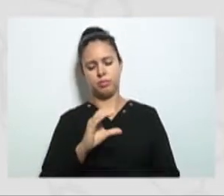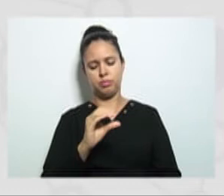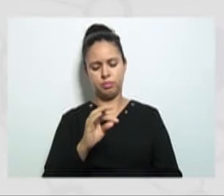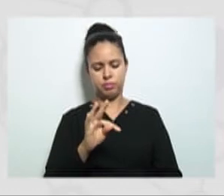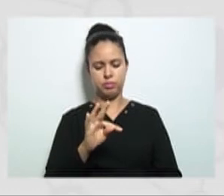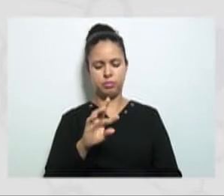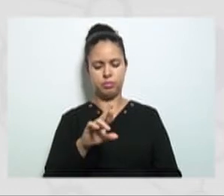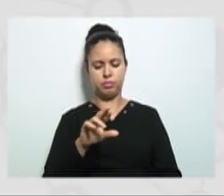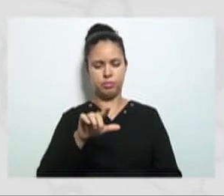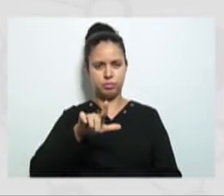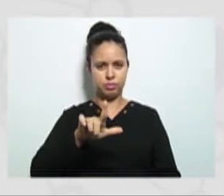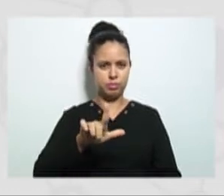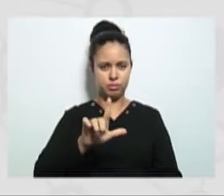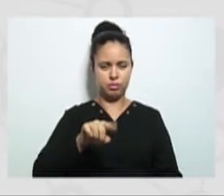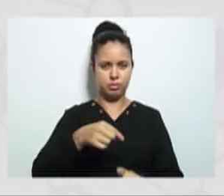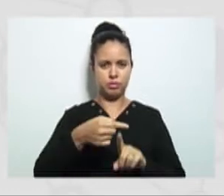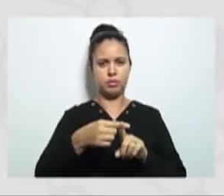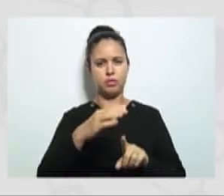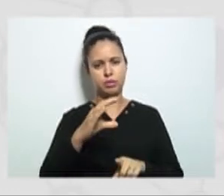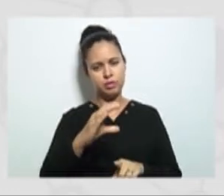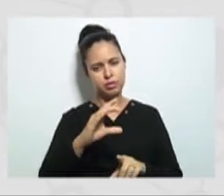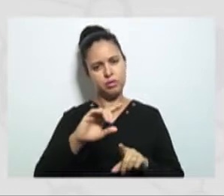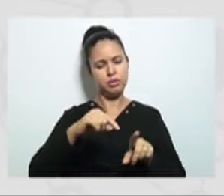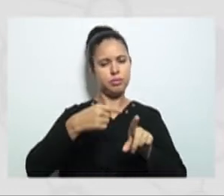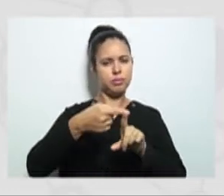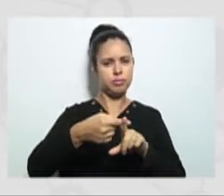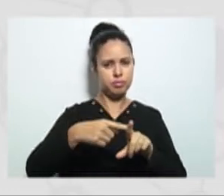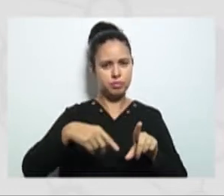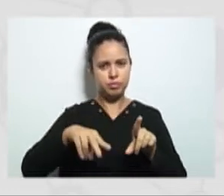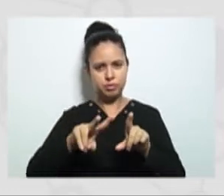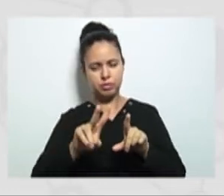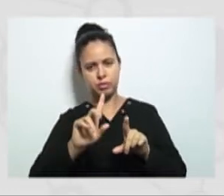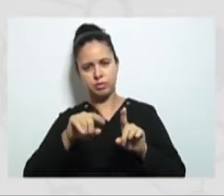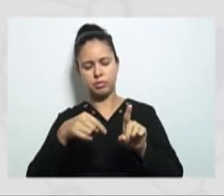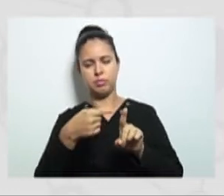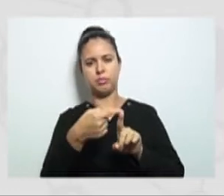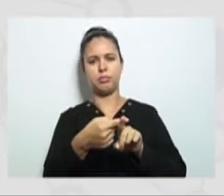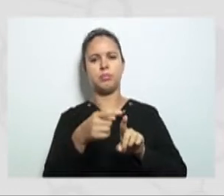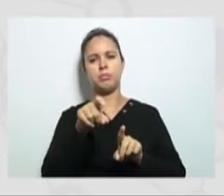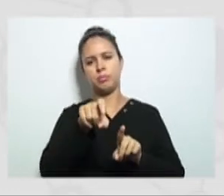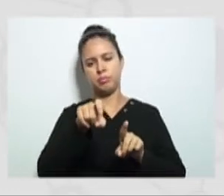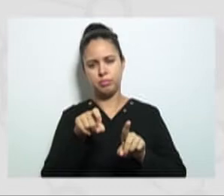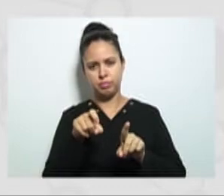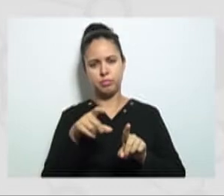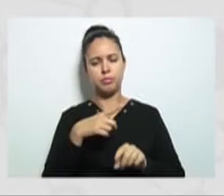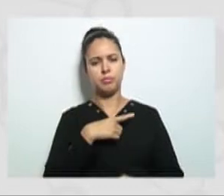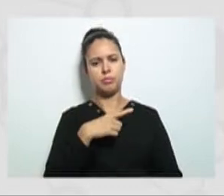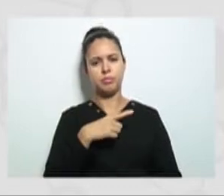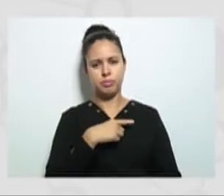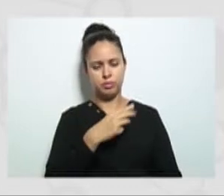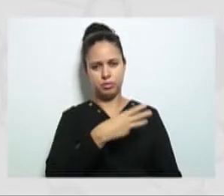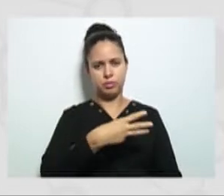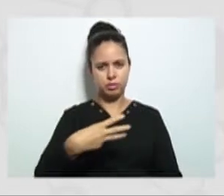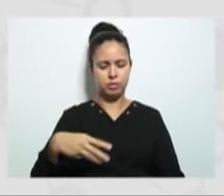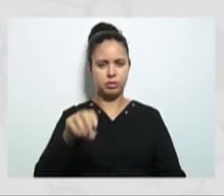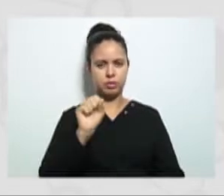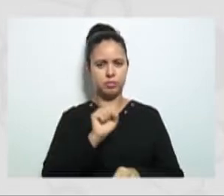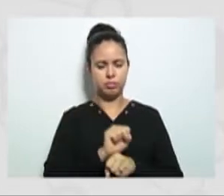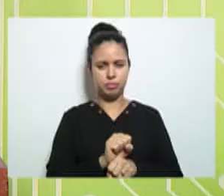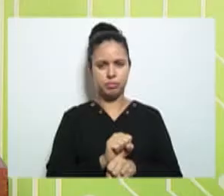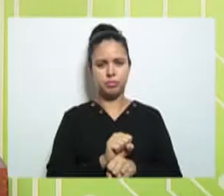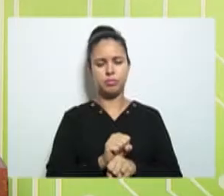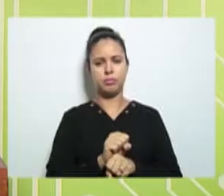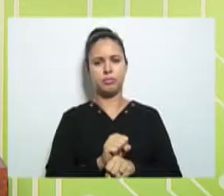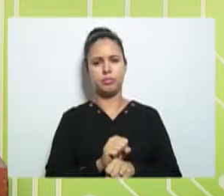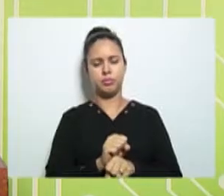Ctrl X. Aqui eu falei outras teclas de atalho também na nossa teleaula, né? Então a gente tem aqui, ó, Windows Pause Break, para